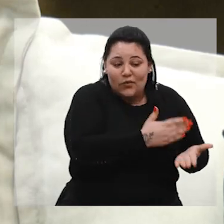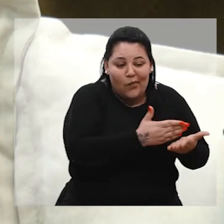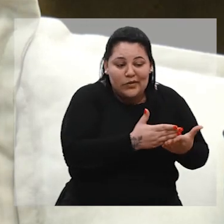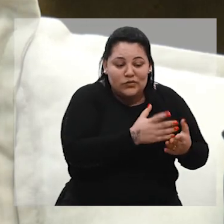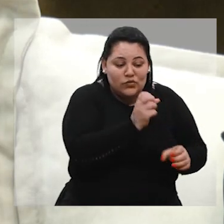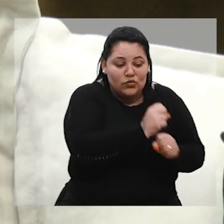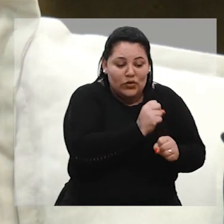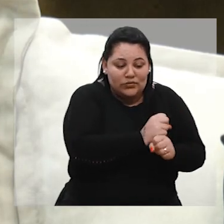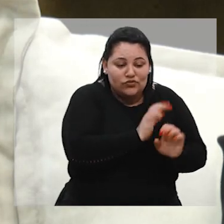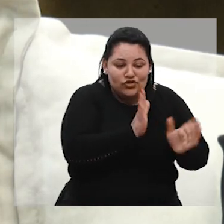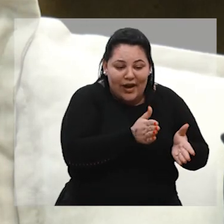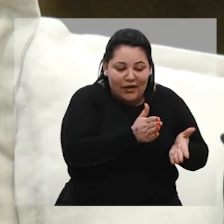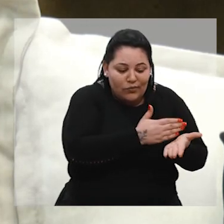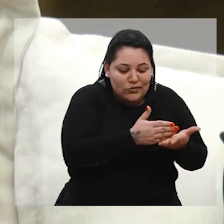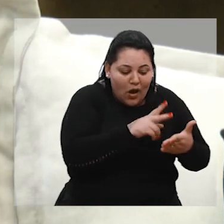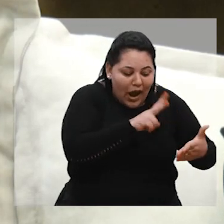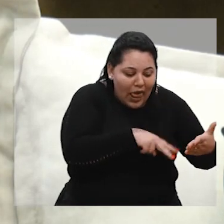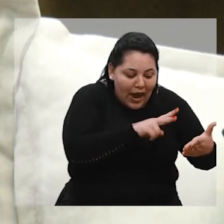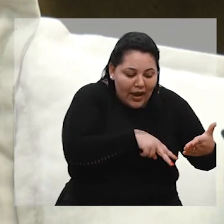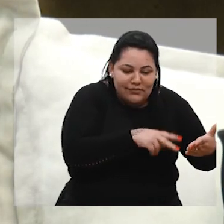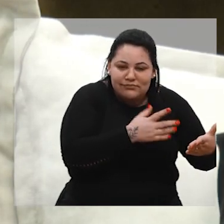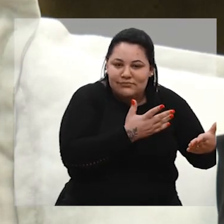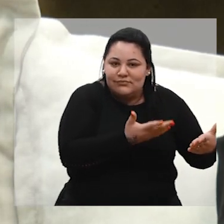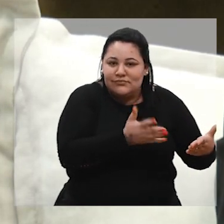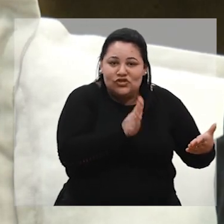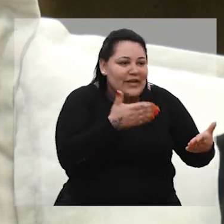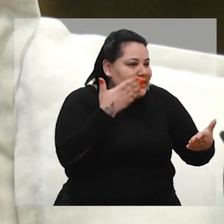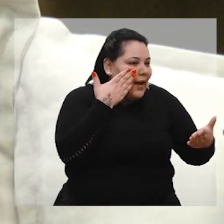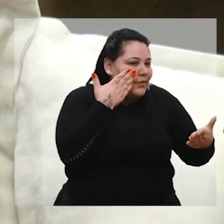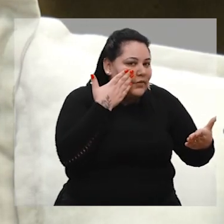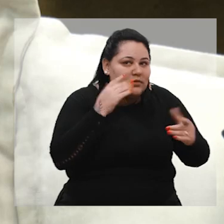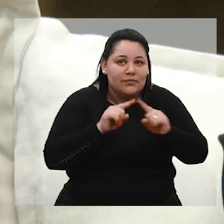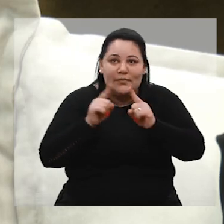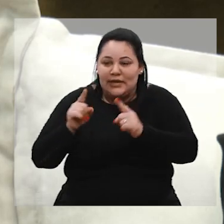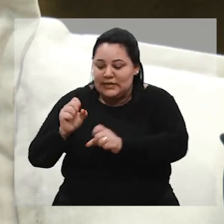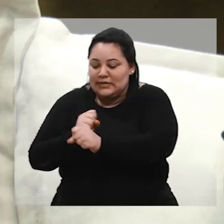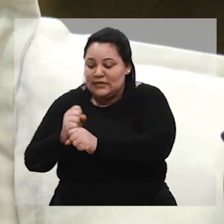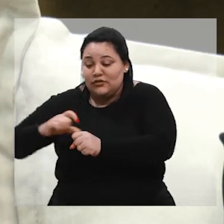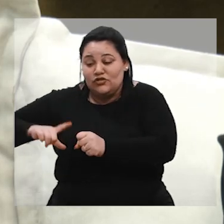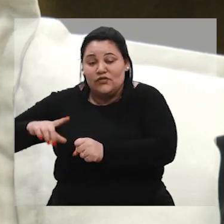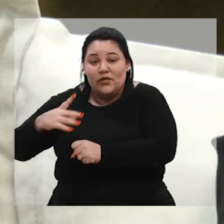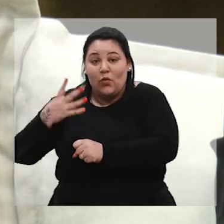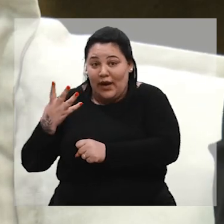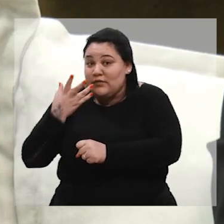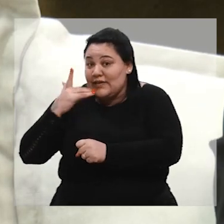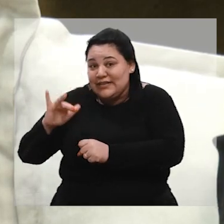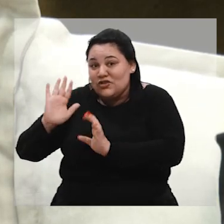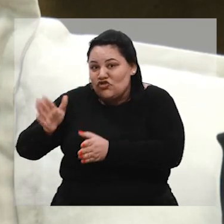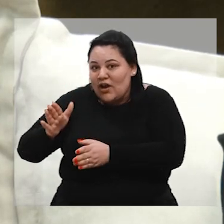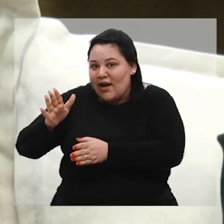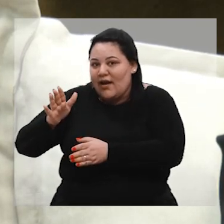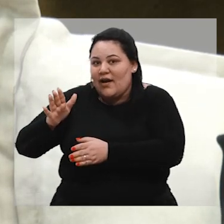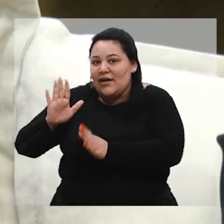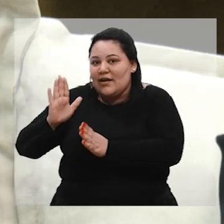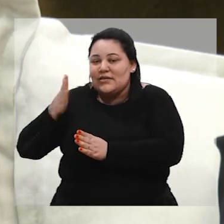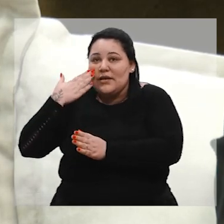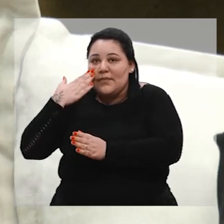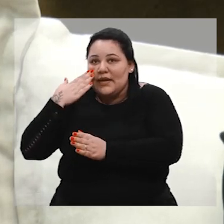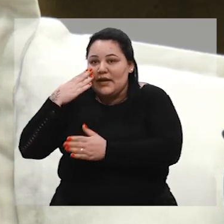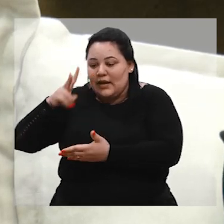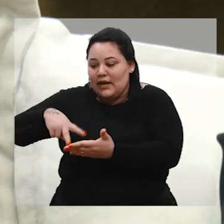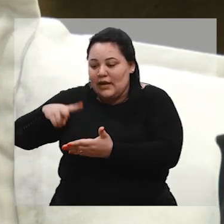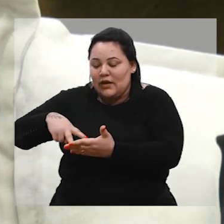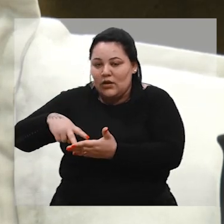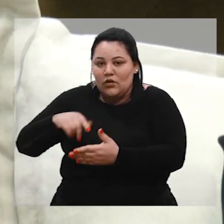de praxe, porque a gente tem aquela criança que eu recebo no início do ano que já está lendo, né, que vem da pré-escola lendo. Esse ano eu